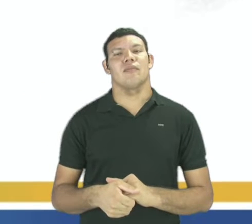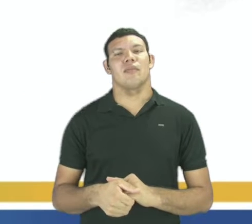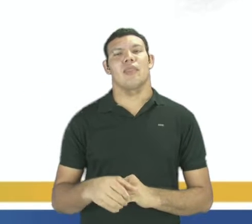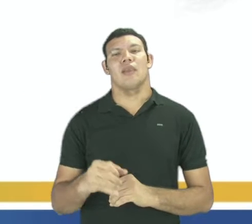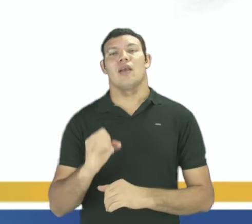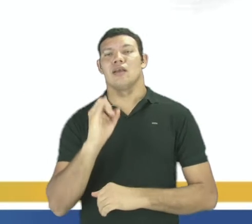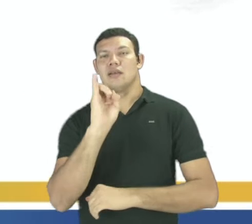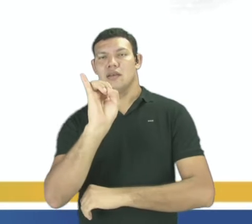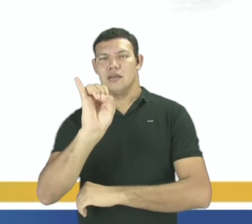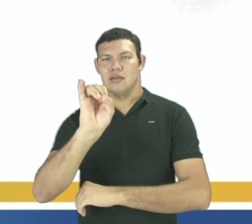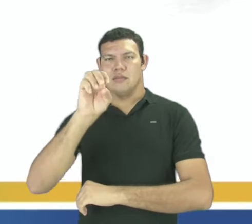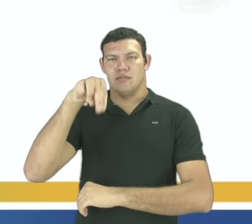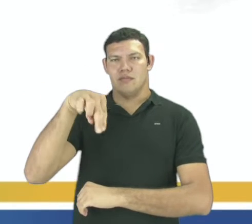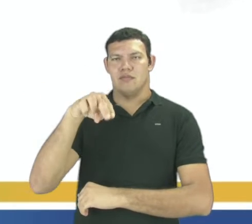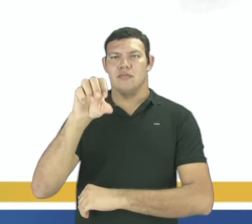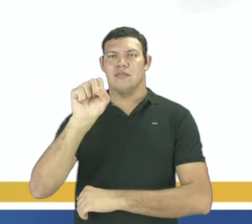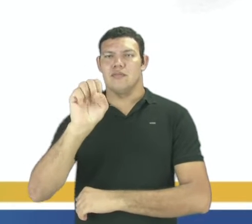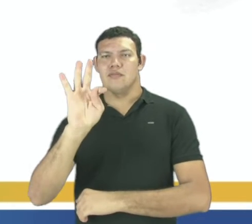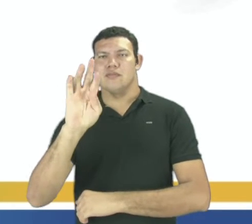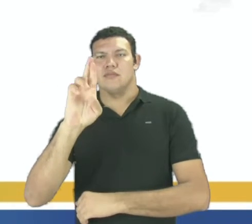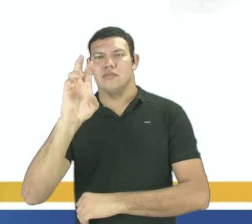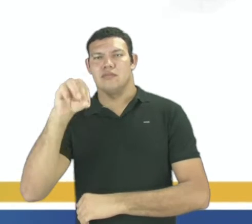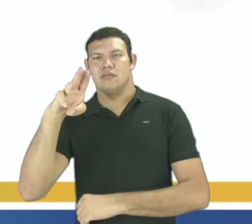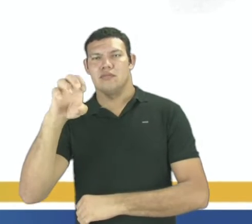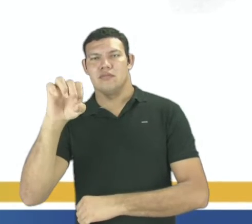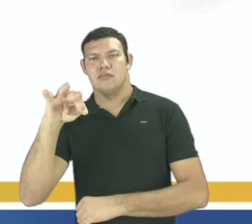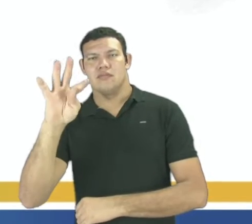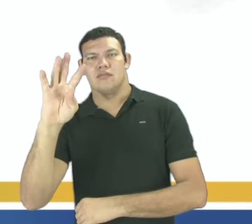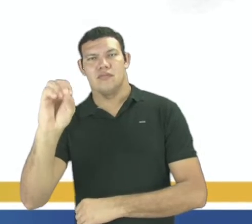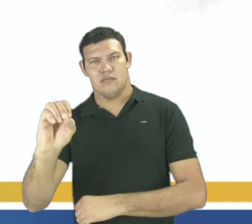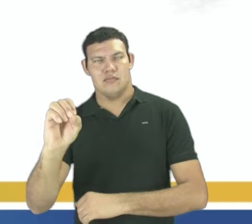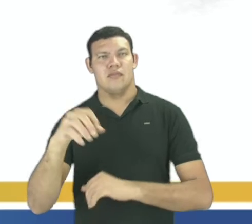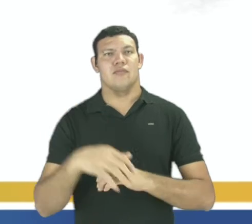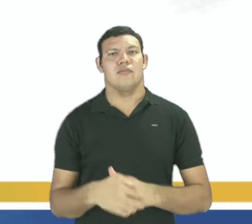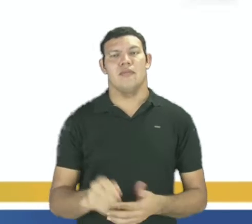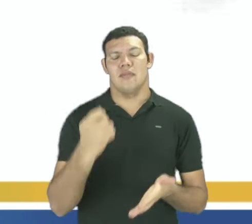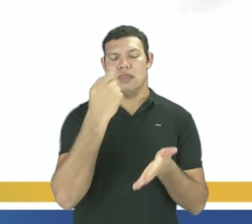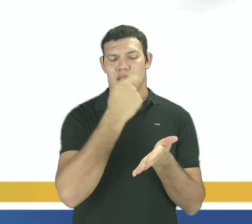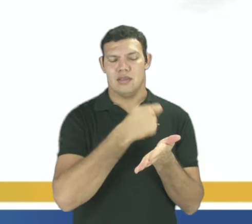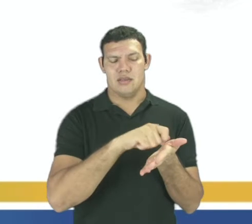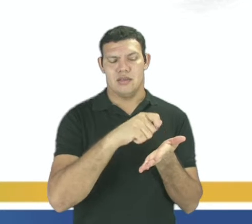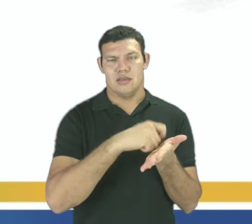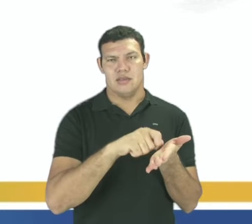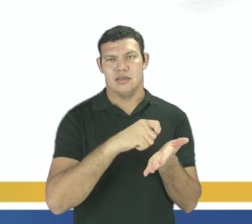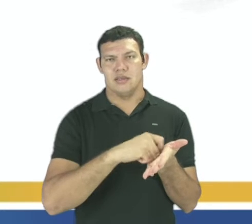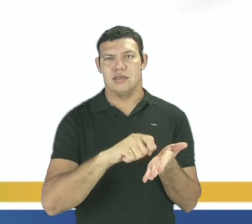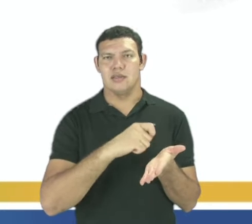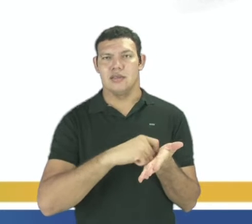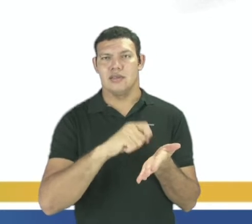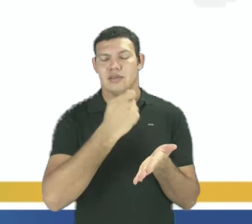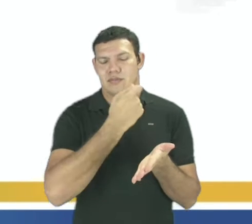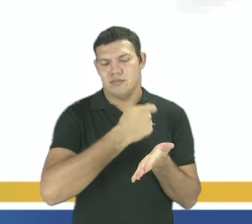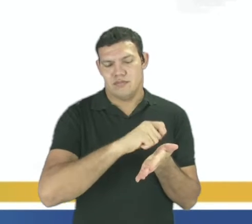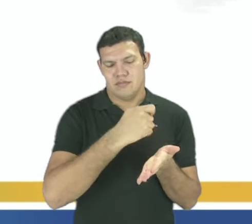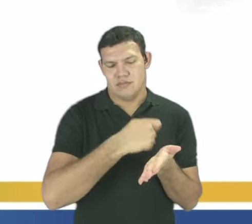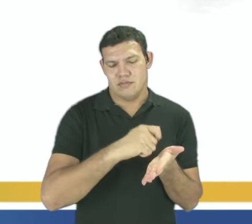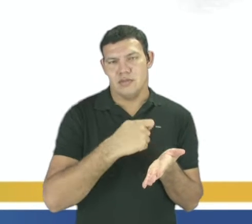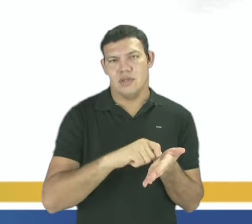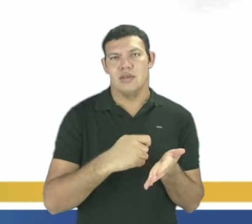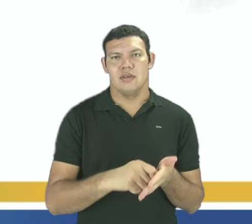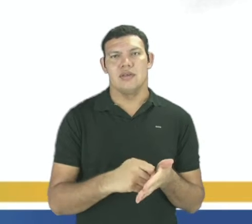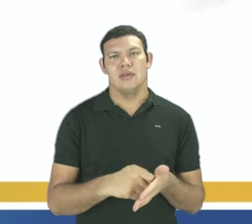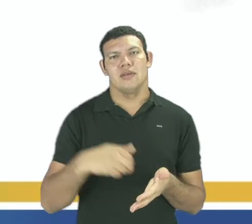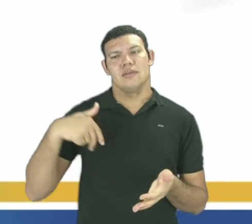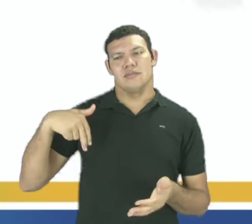uma ação se desenrola, como, por exemplo, escrever à mão, ir a